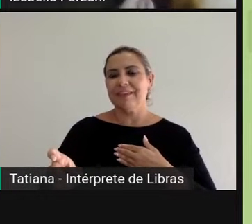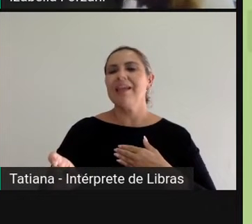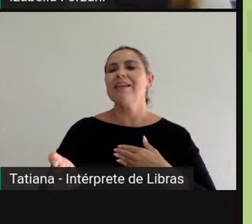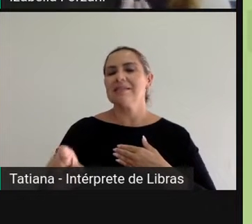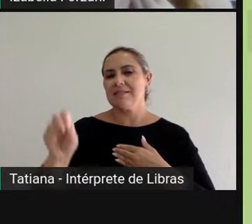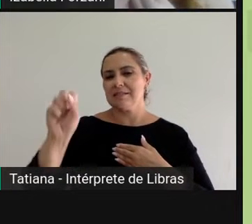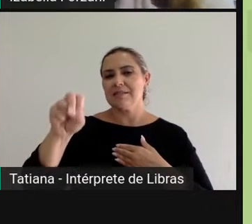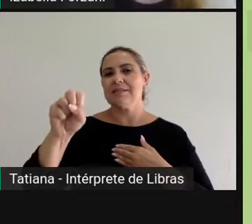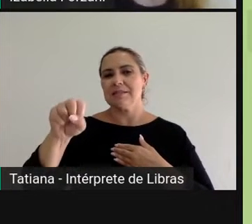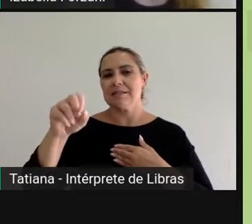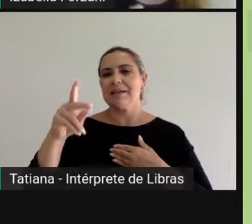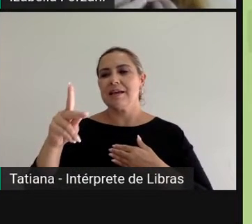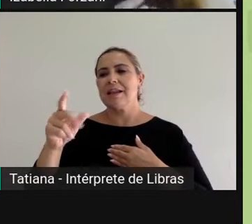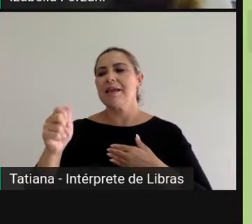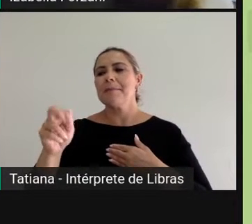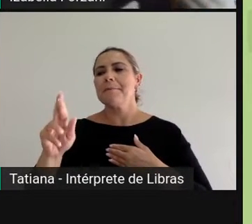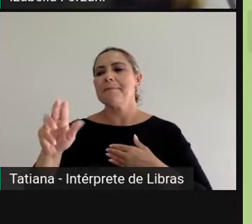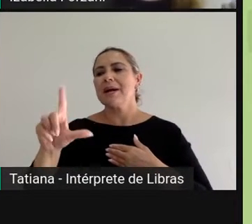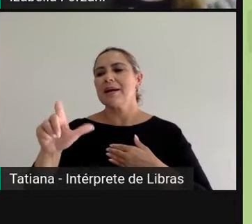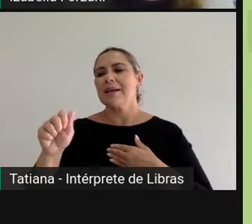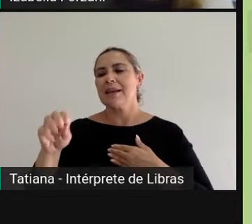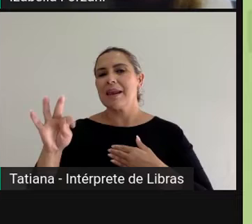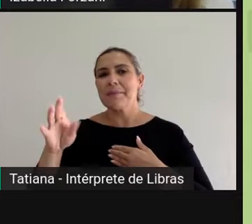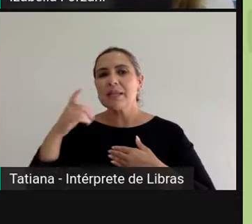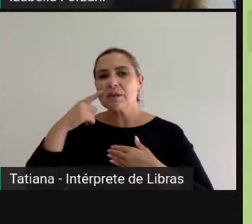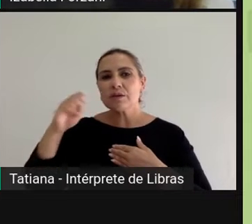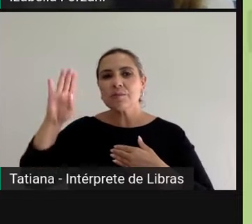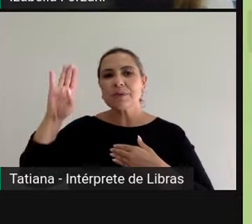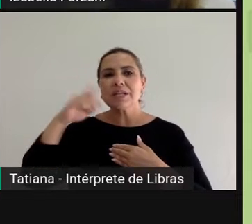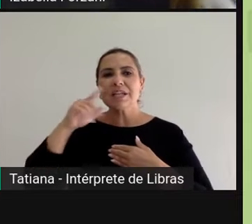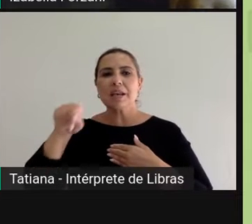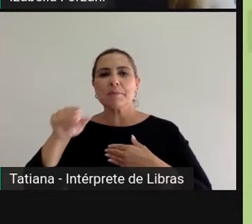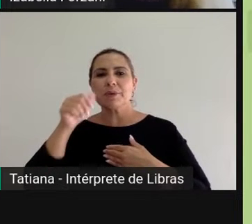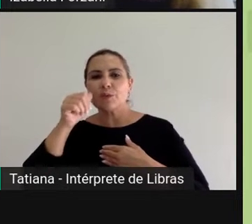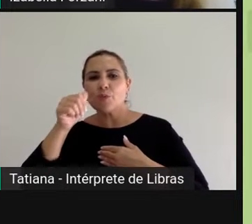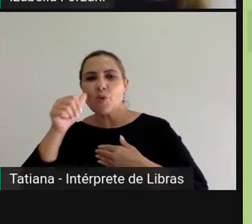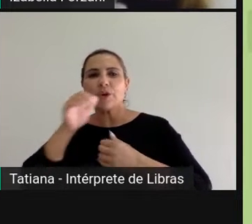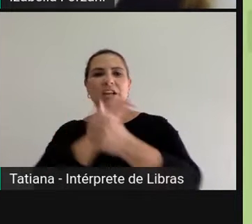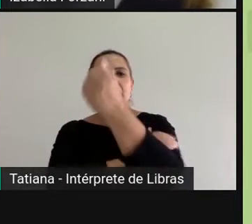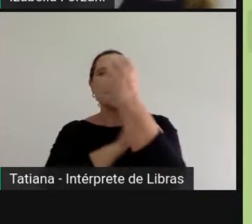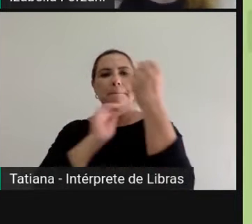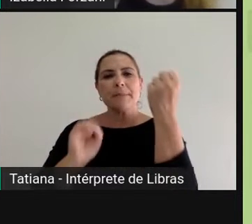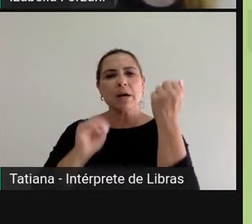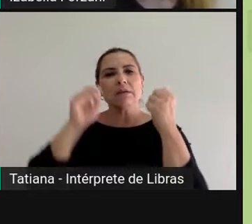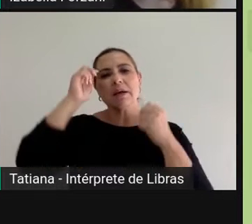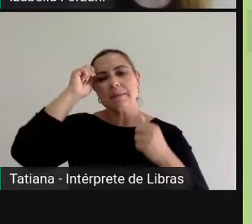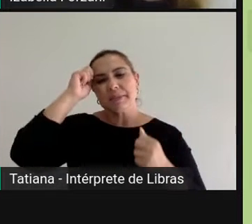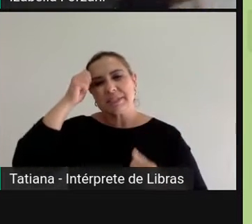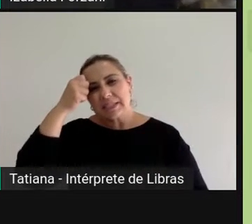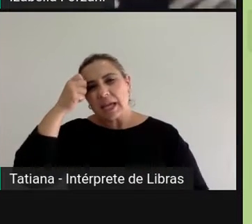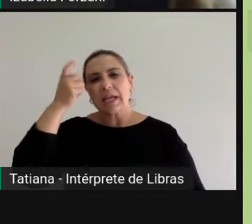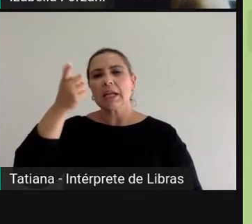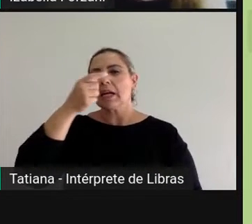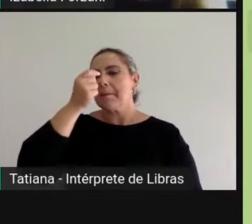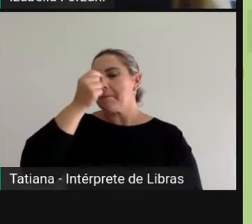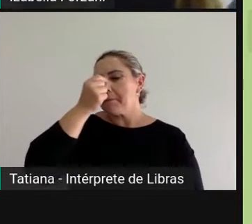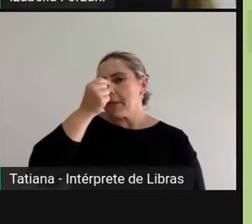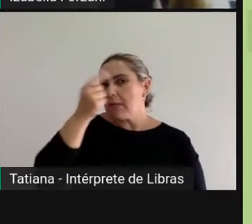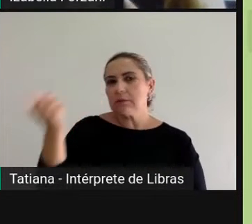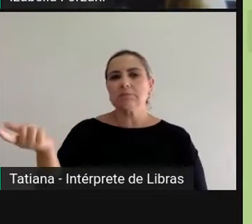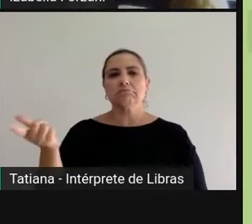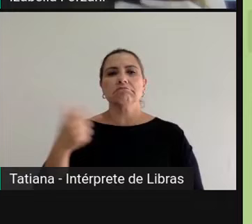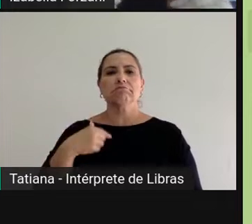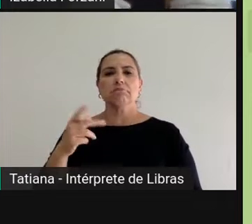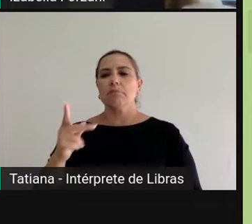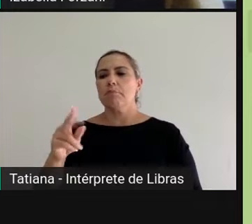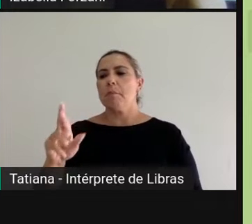parlamentar, ela não é só uma mulher. Ela pode ser uma mulher, ela pode ser feminista, ela pode ser negra, ela pode ser cristã, ela pode ser pró-vida, enfim, ela